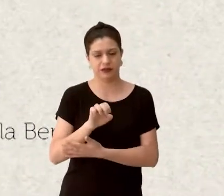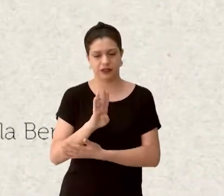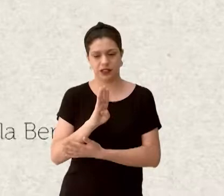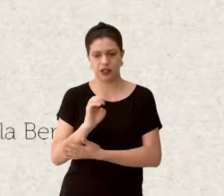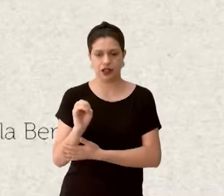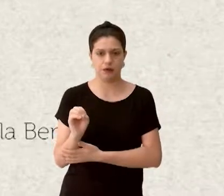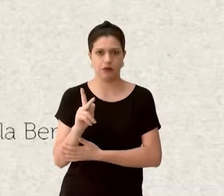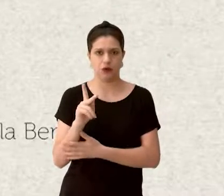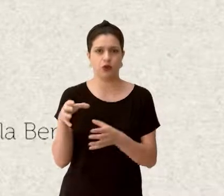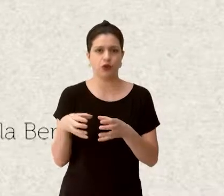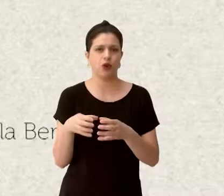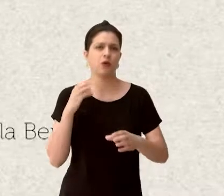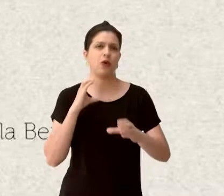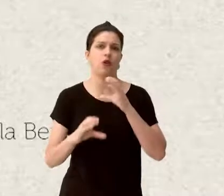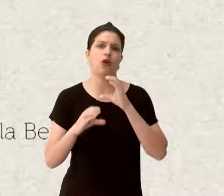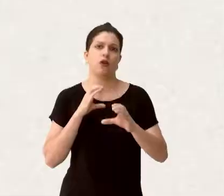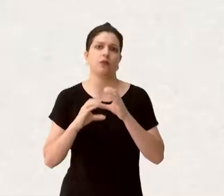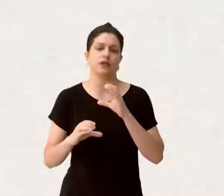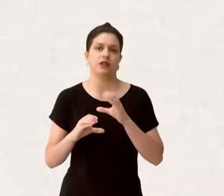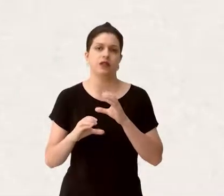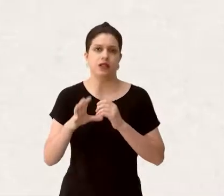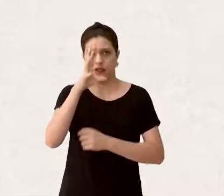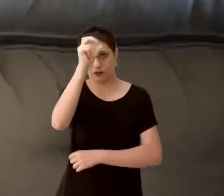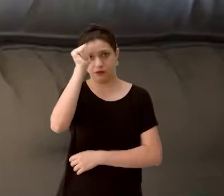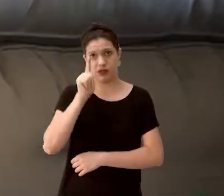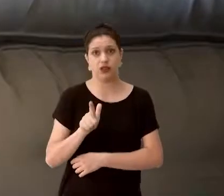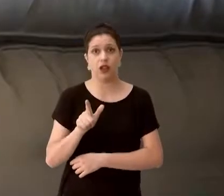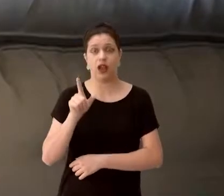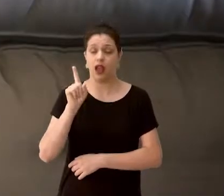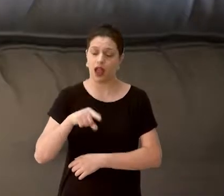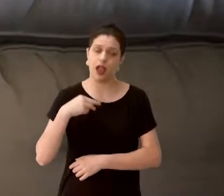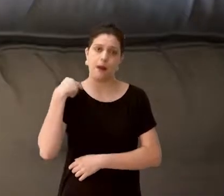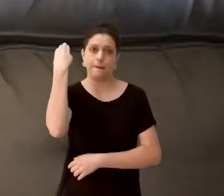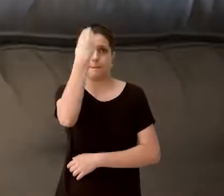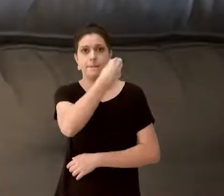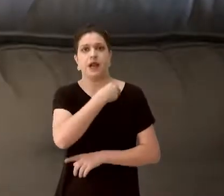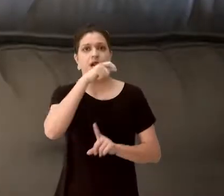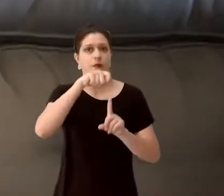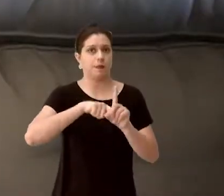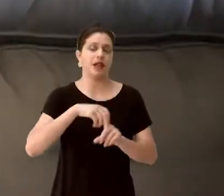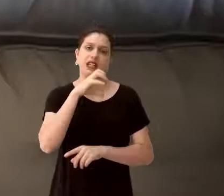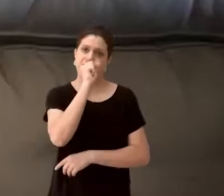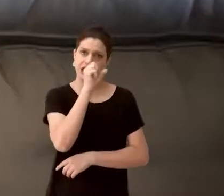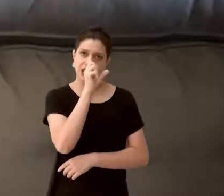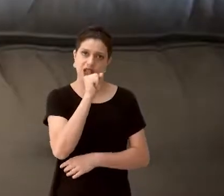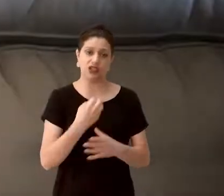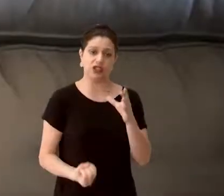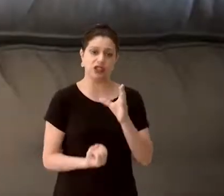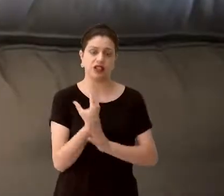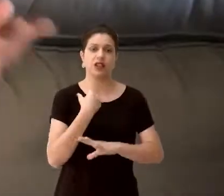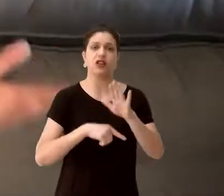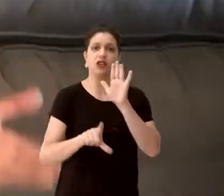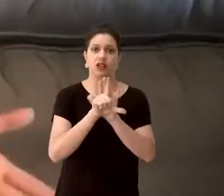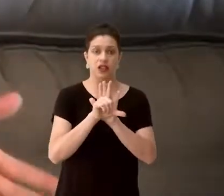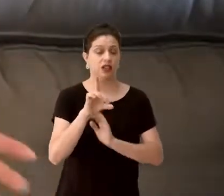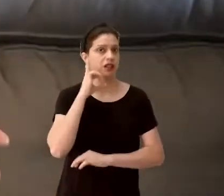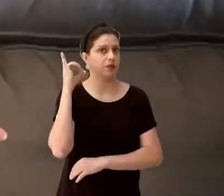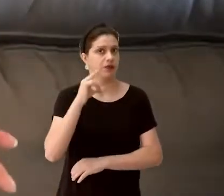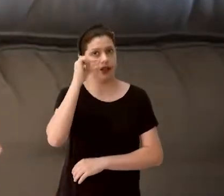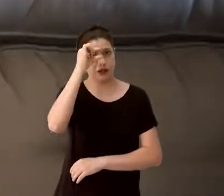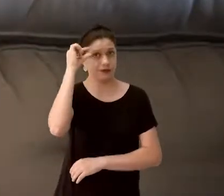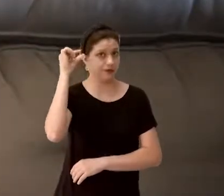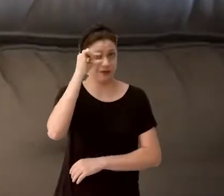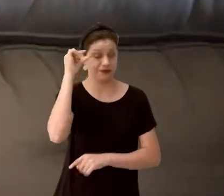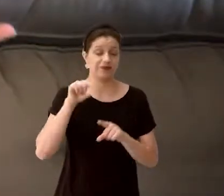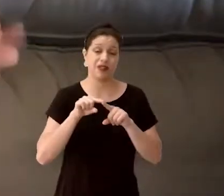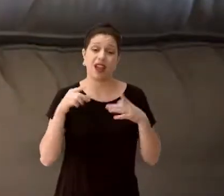de comunicação da Assembleia Legislativa de Mato Grosso do Sul. Foi feito para a campanha Maio Laranja, que é uma campanha instituída por lei de